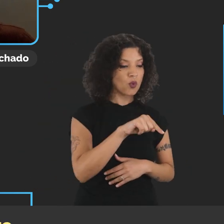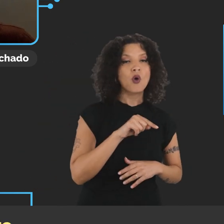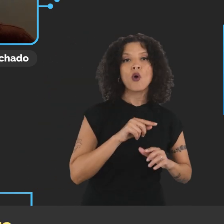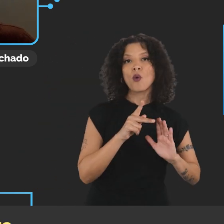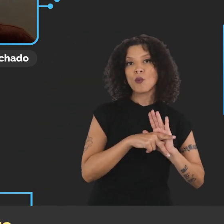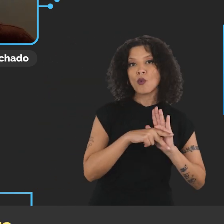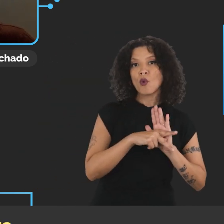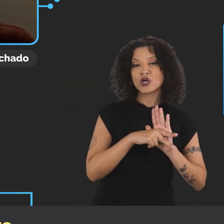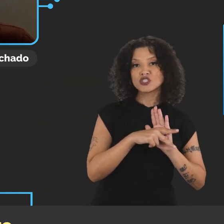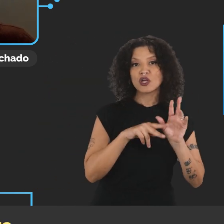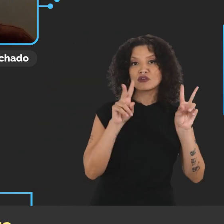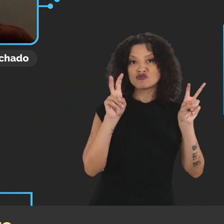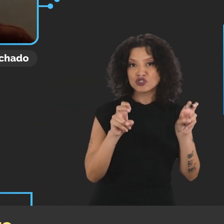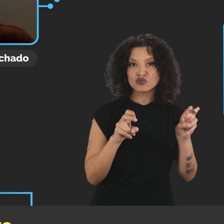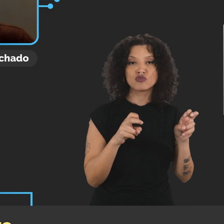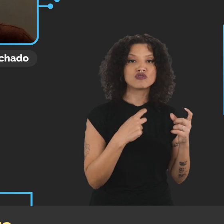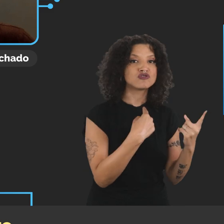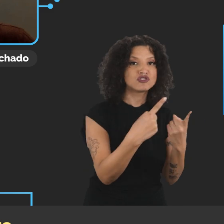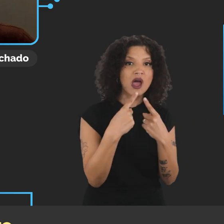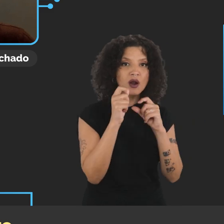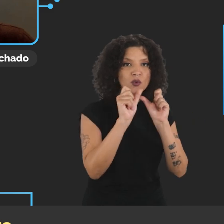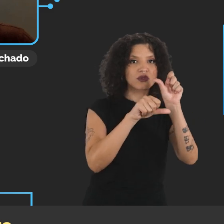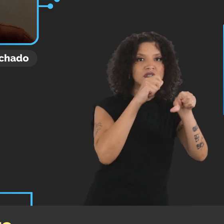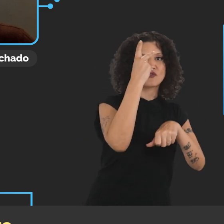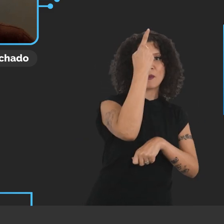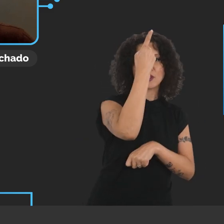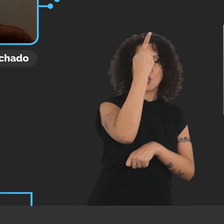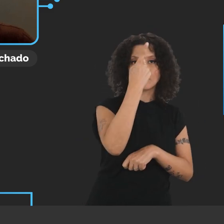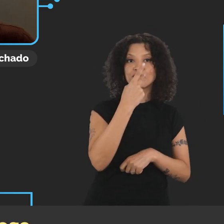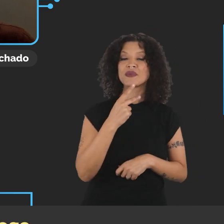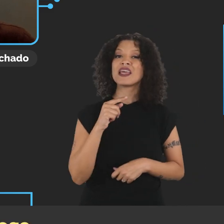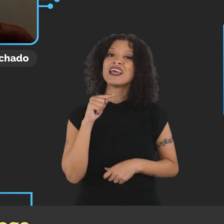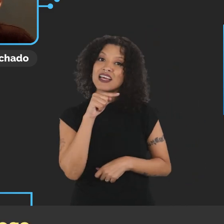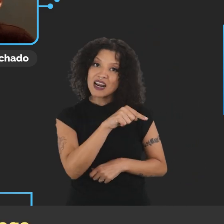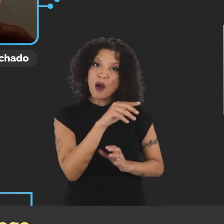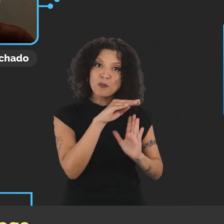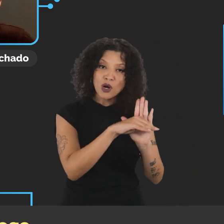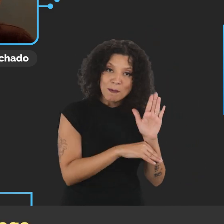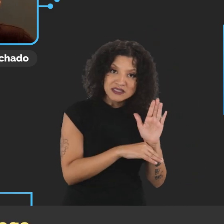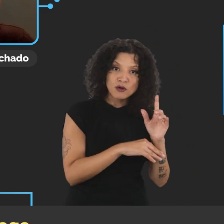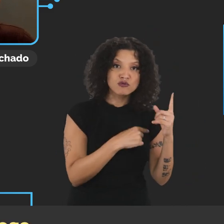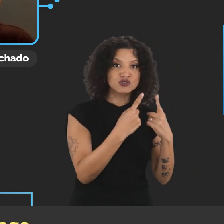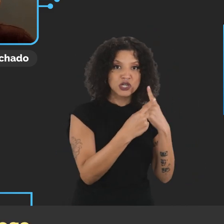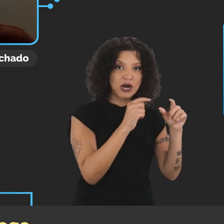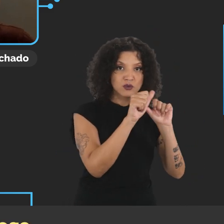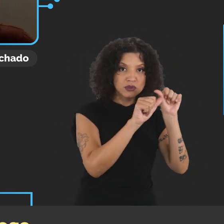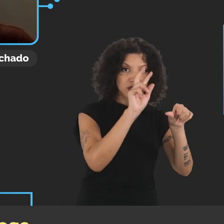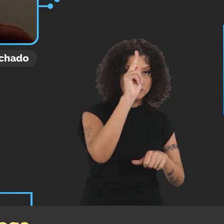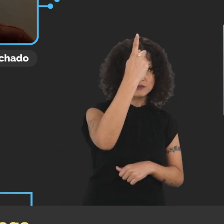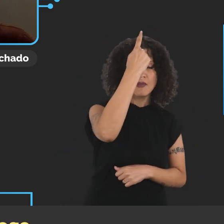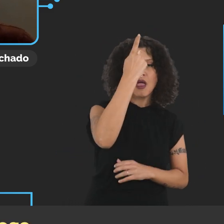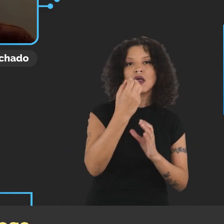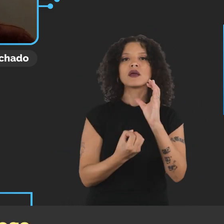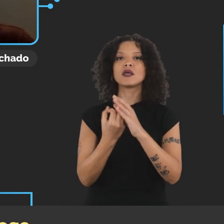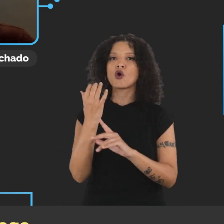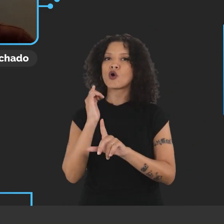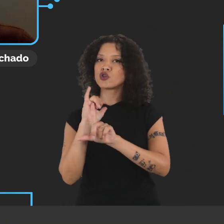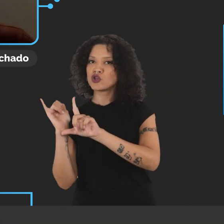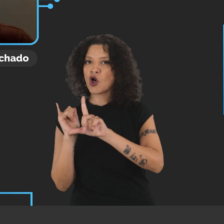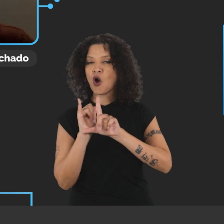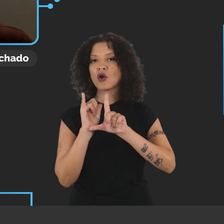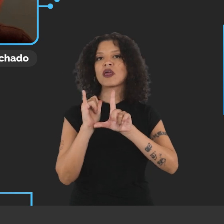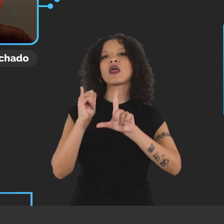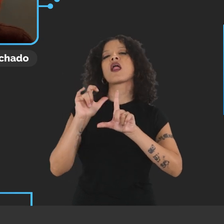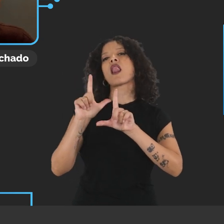programa que o Instituto Claro realiza, que é o Diálogos Transformadores, e dentro de uma programação do Diálogos Transformadores, nós criamos